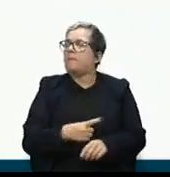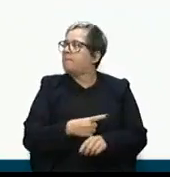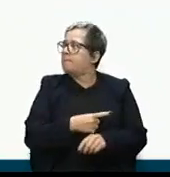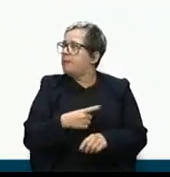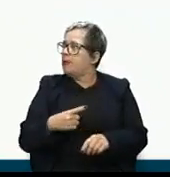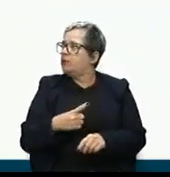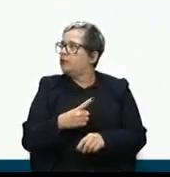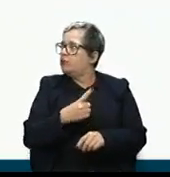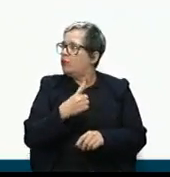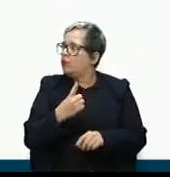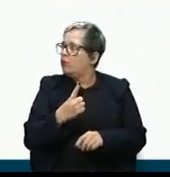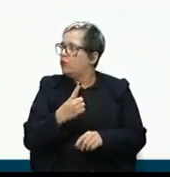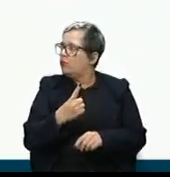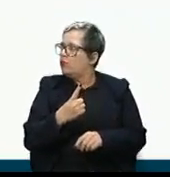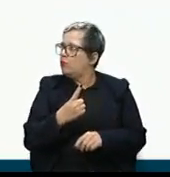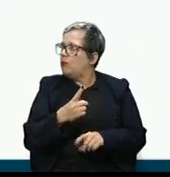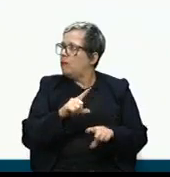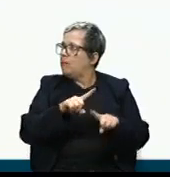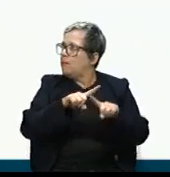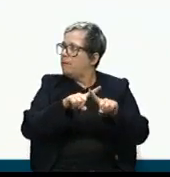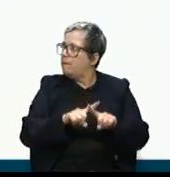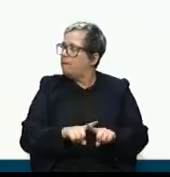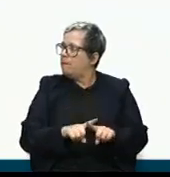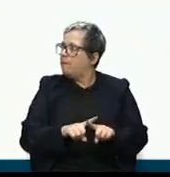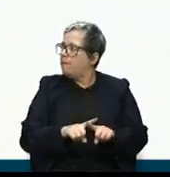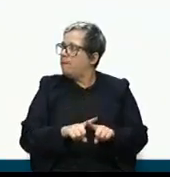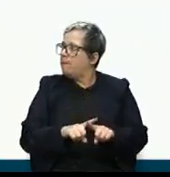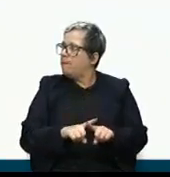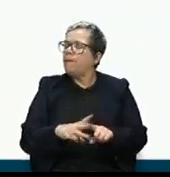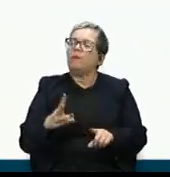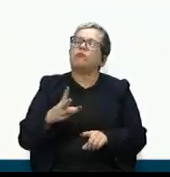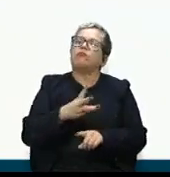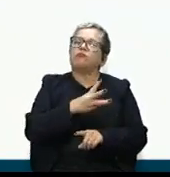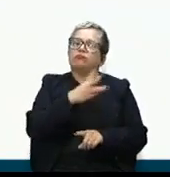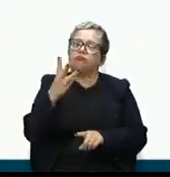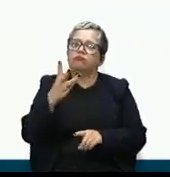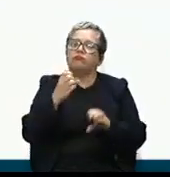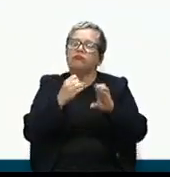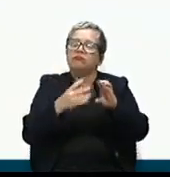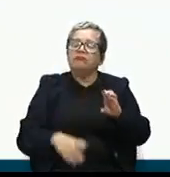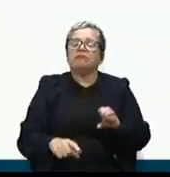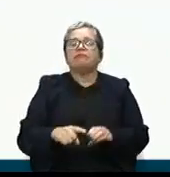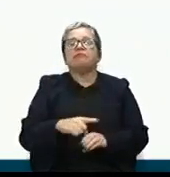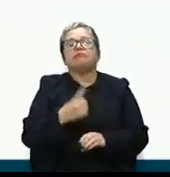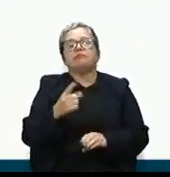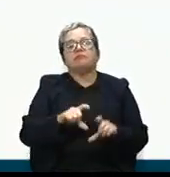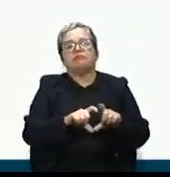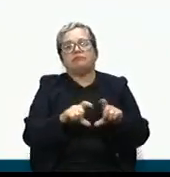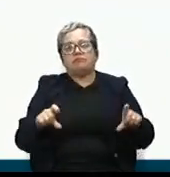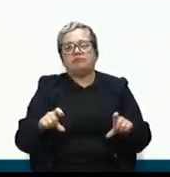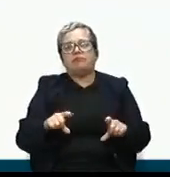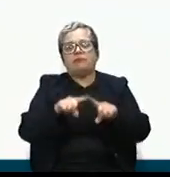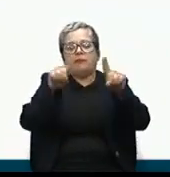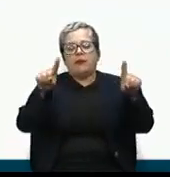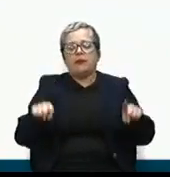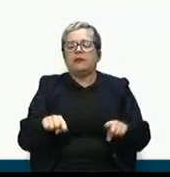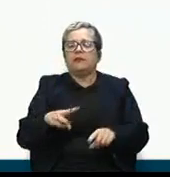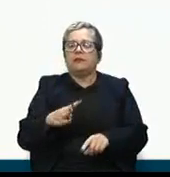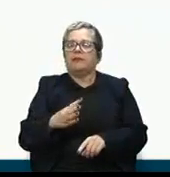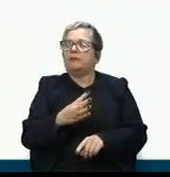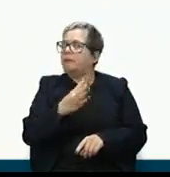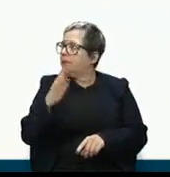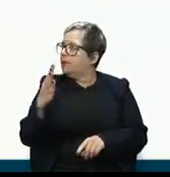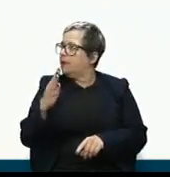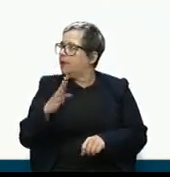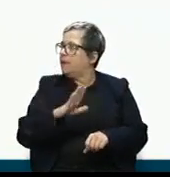menos 1, mais o terceiro elemento da primeira linha da matriz B,